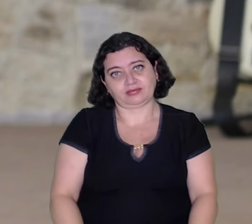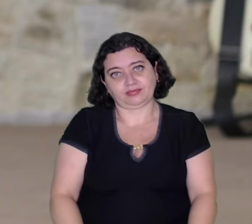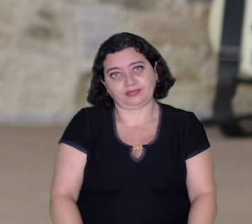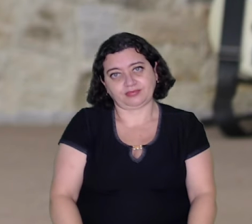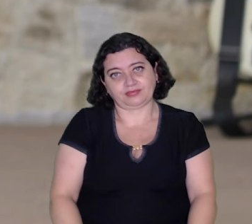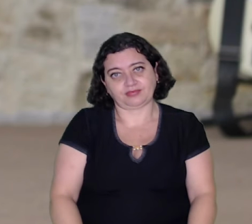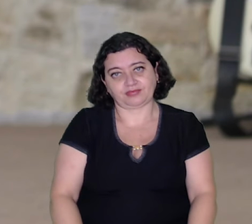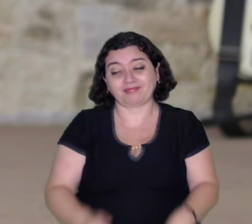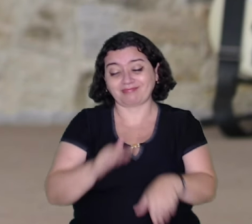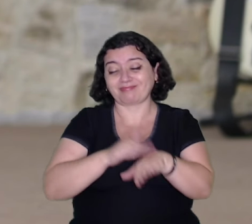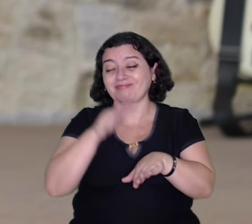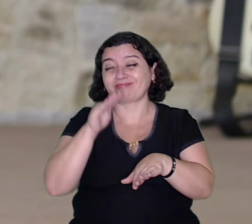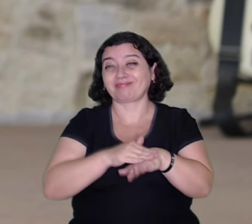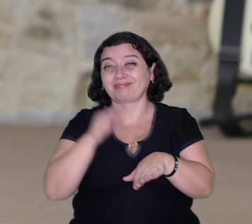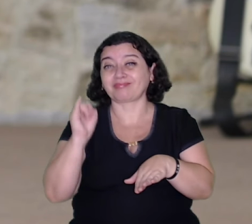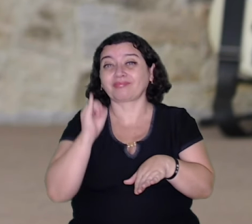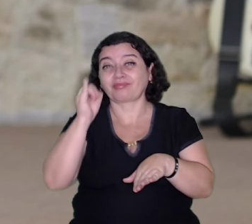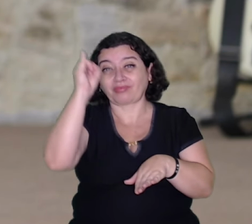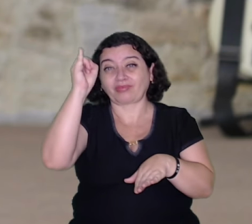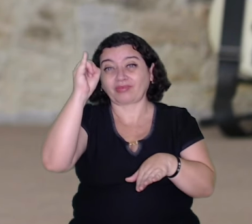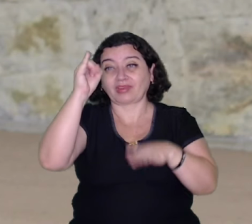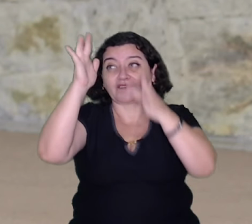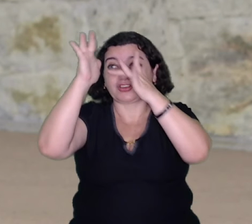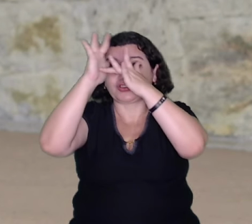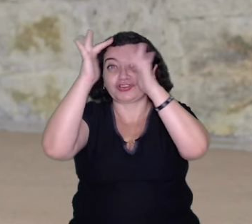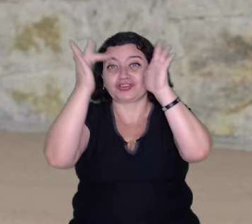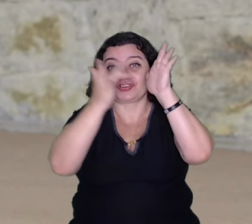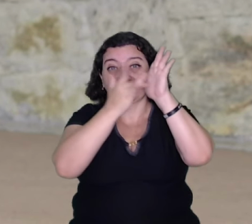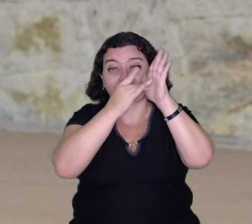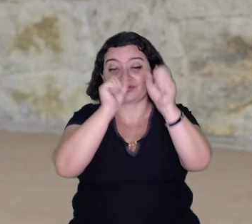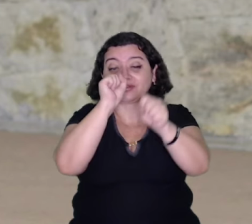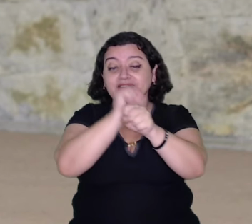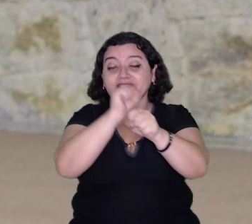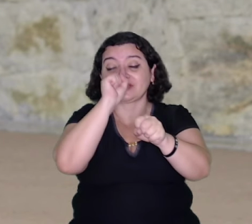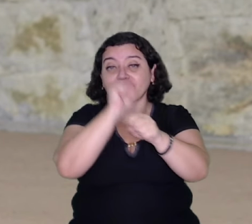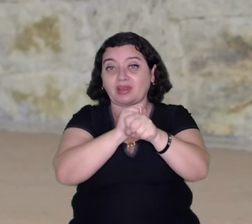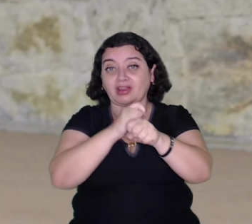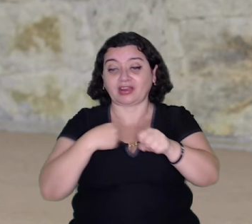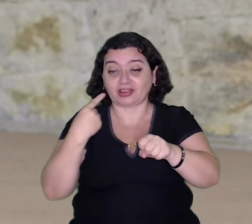E o mais importante, Jesus espera isso de nós.